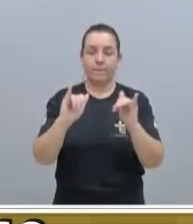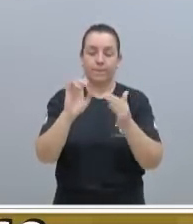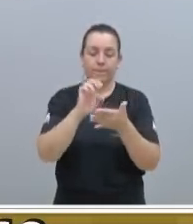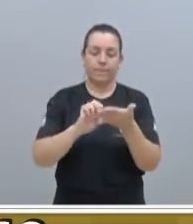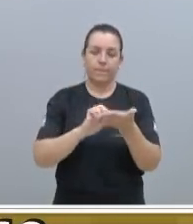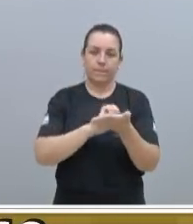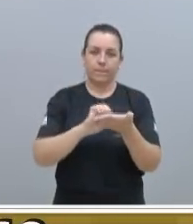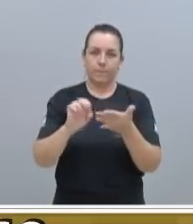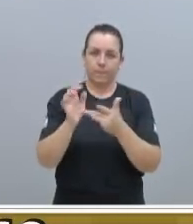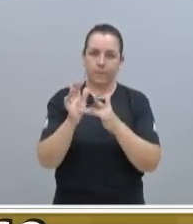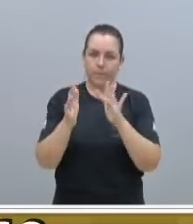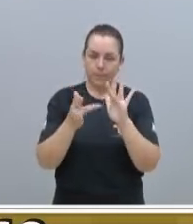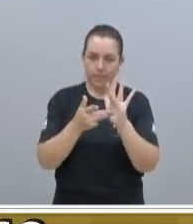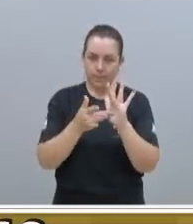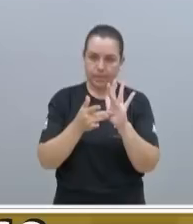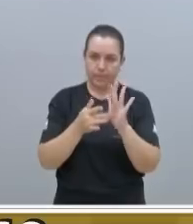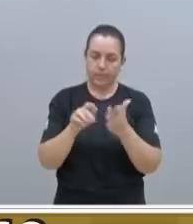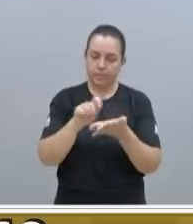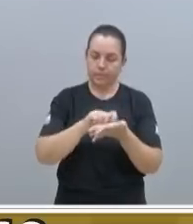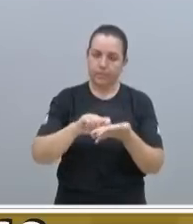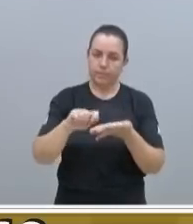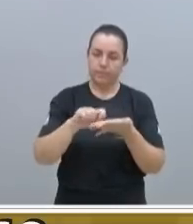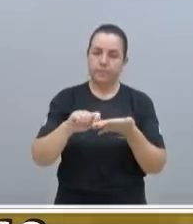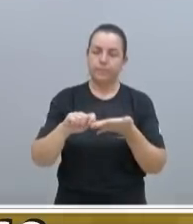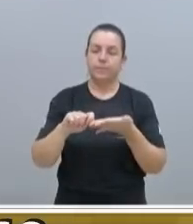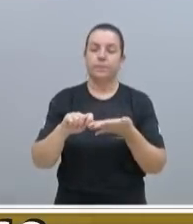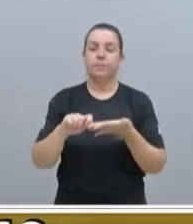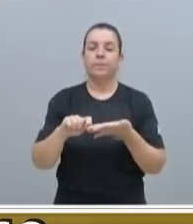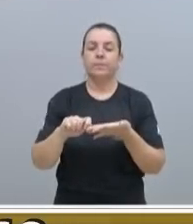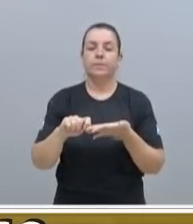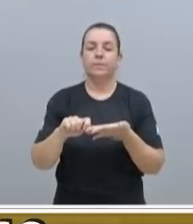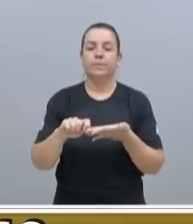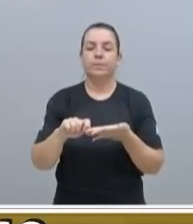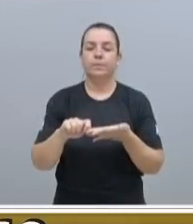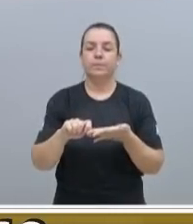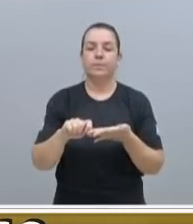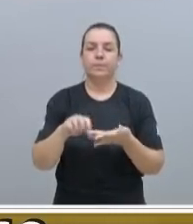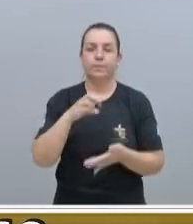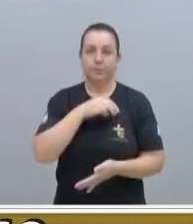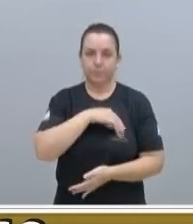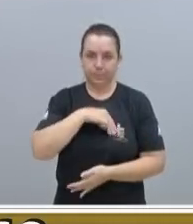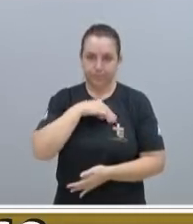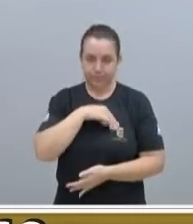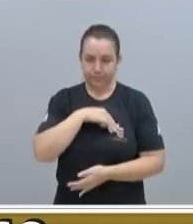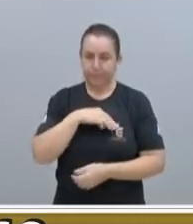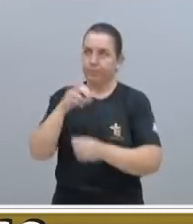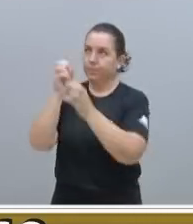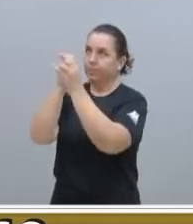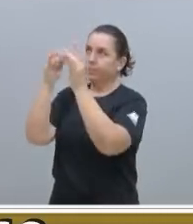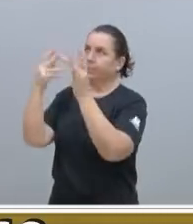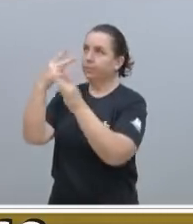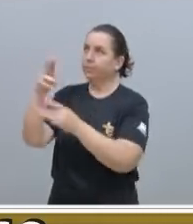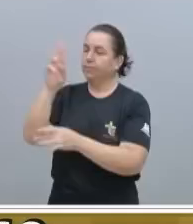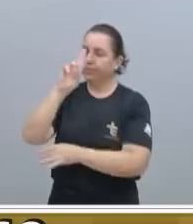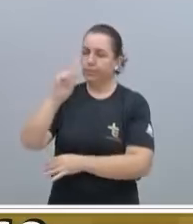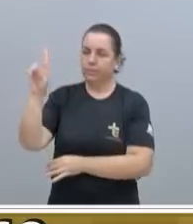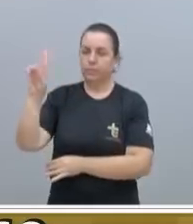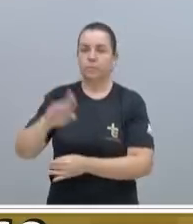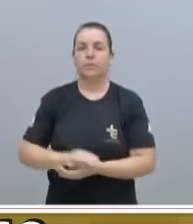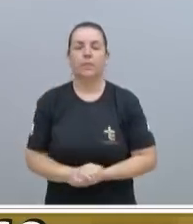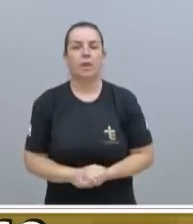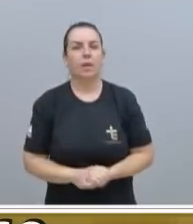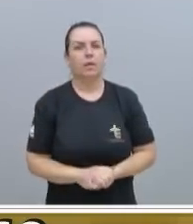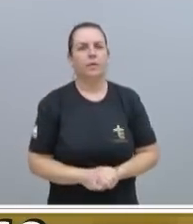evangelho de jesus cristo segundo mateus glória vós senhor